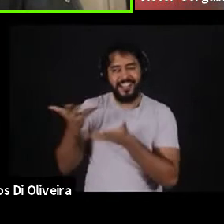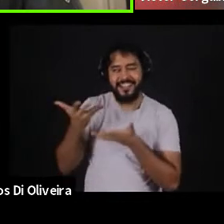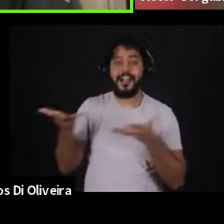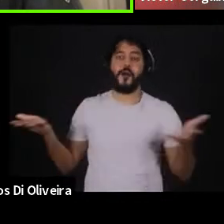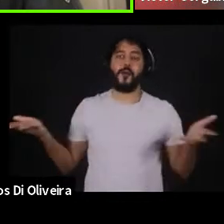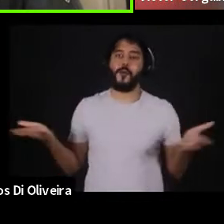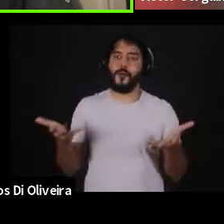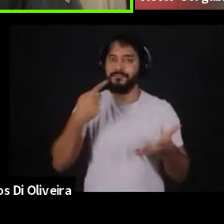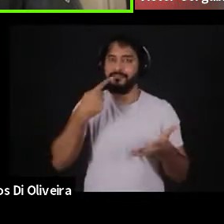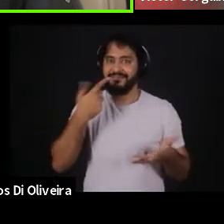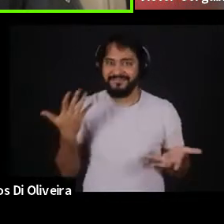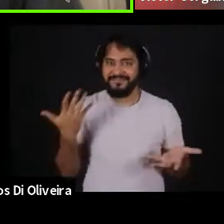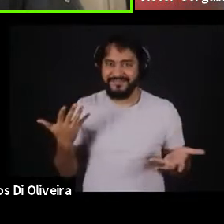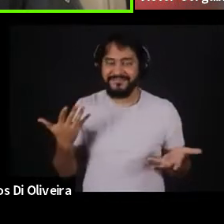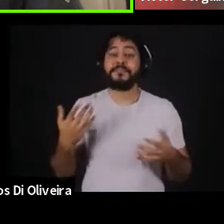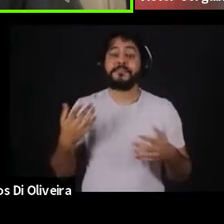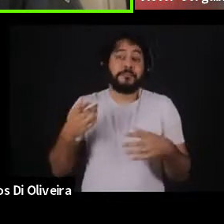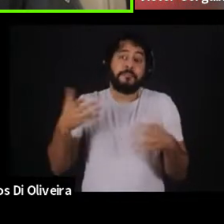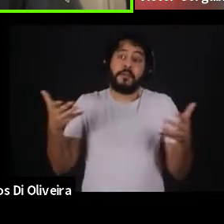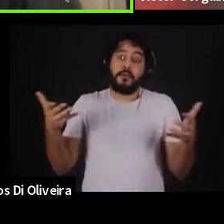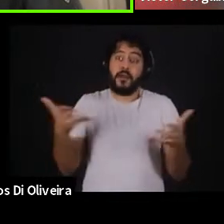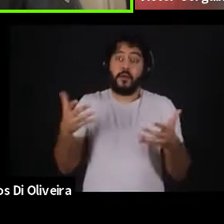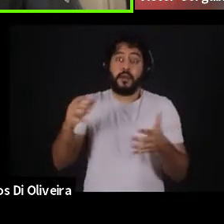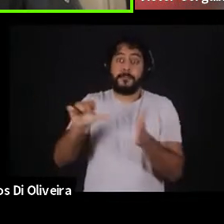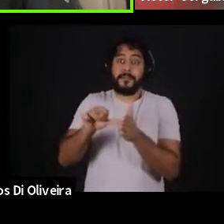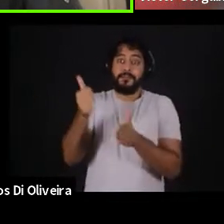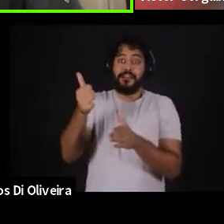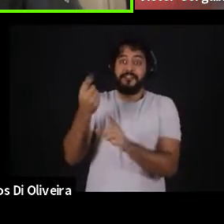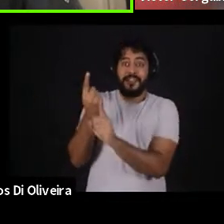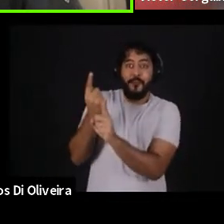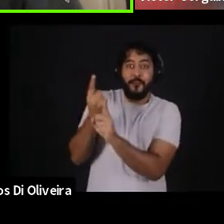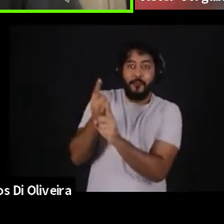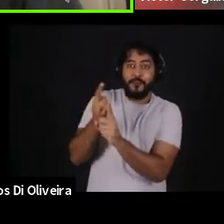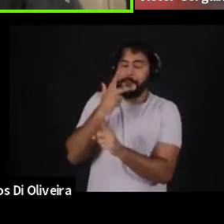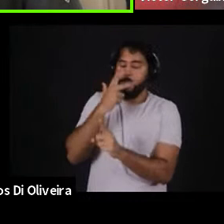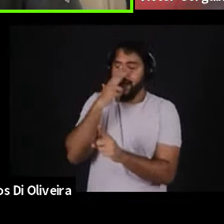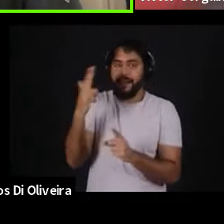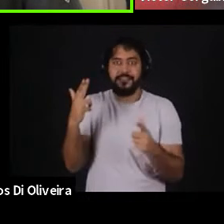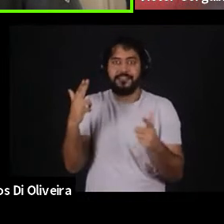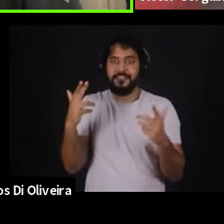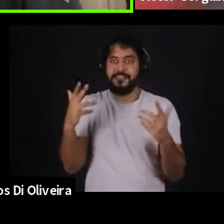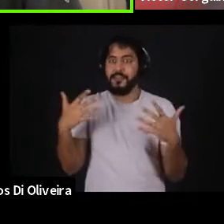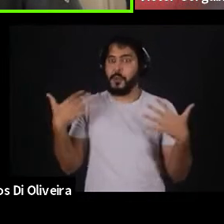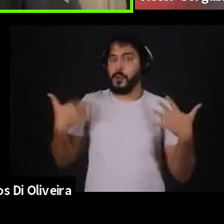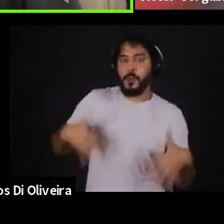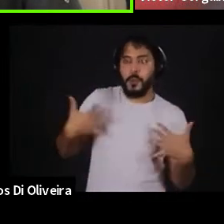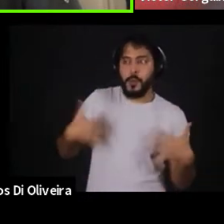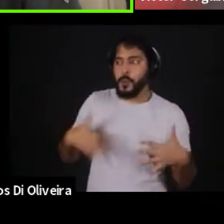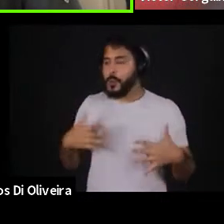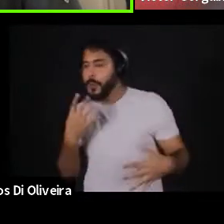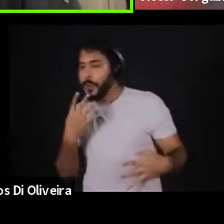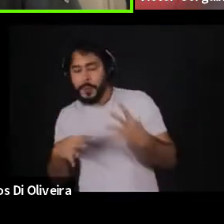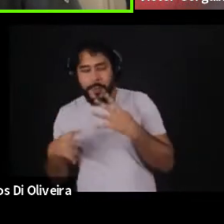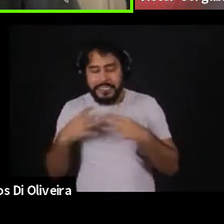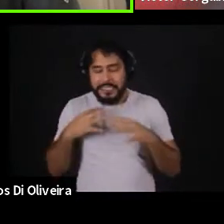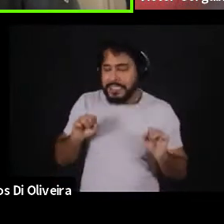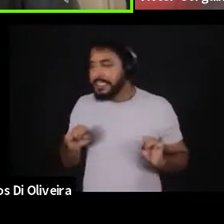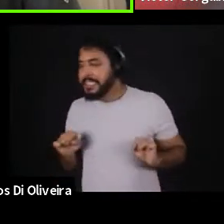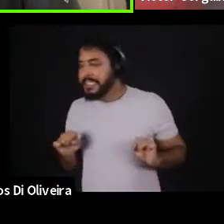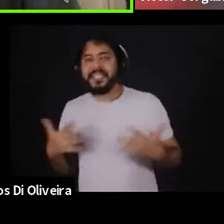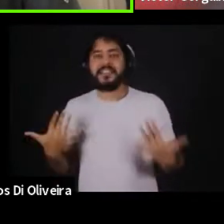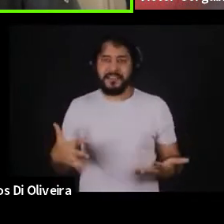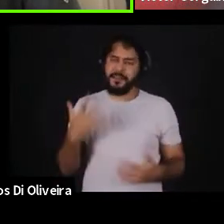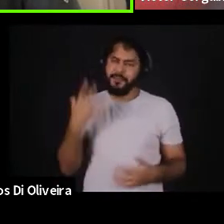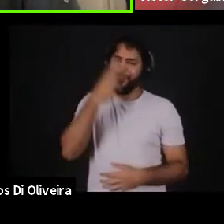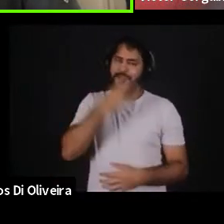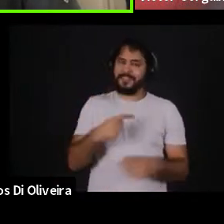encontro pela primeira vez é sempre uma aventura e uma coisa muito bela. Então, queria agradecer